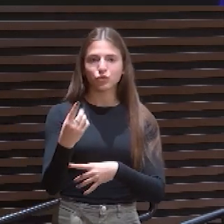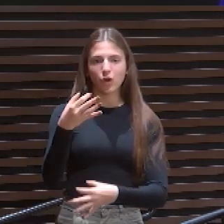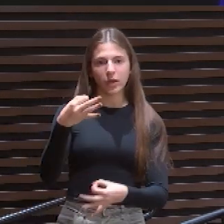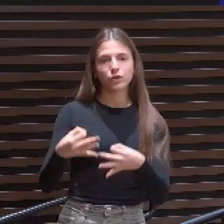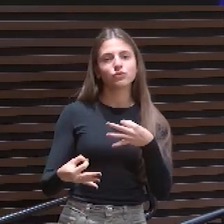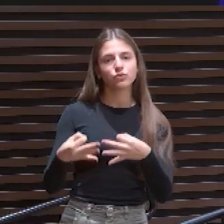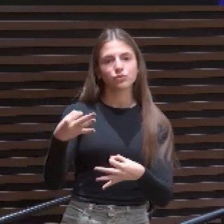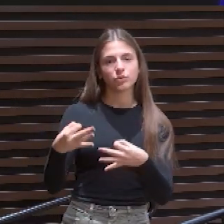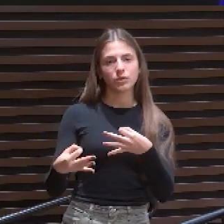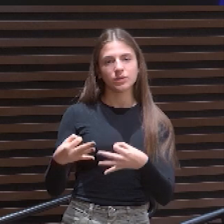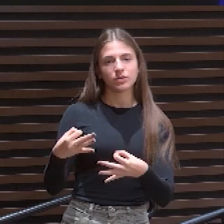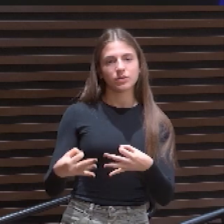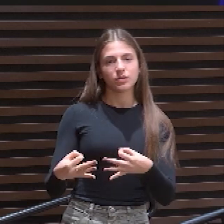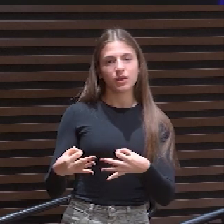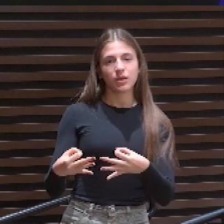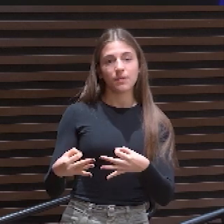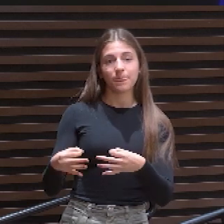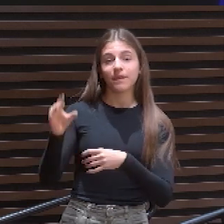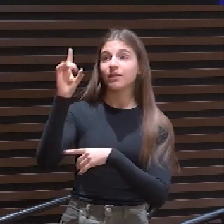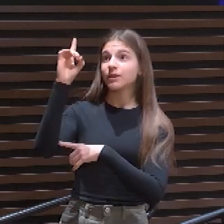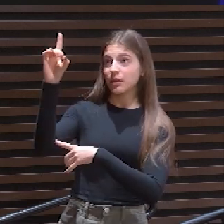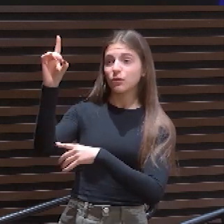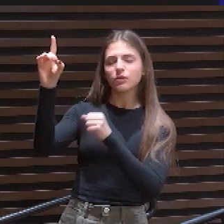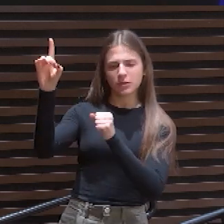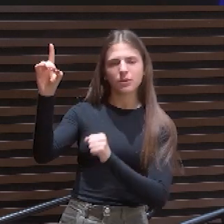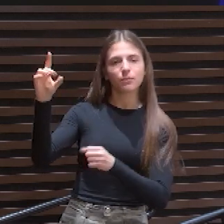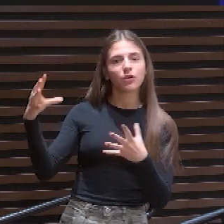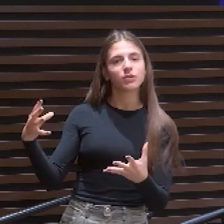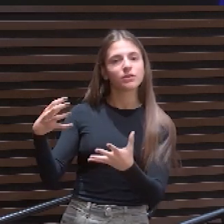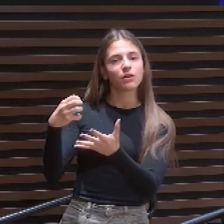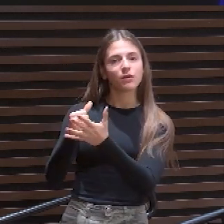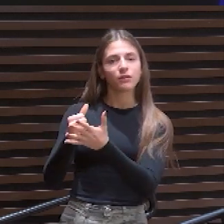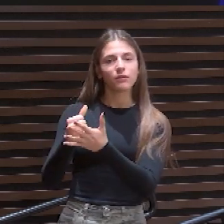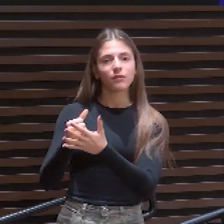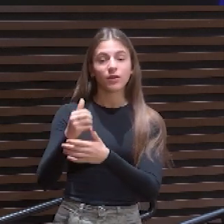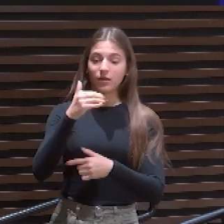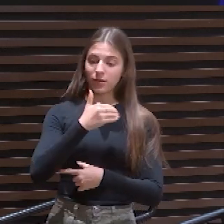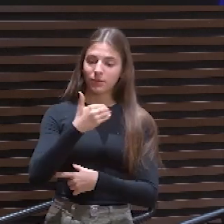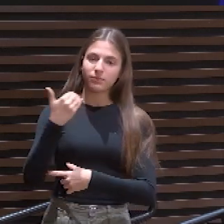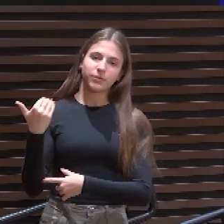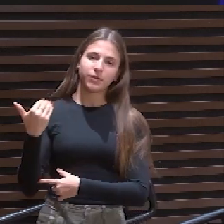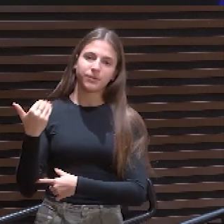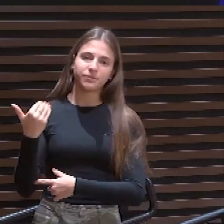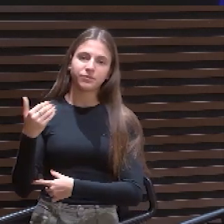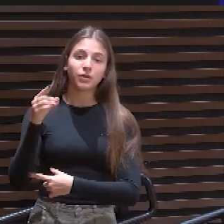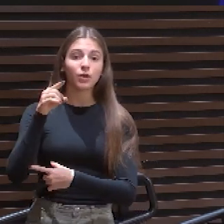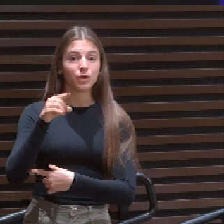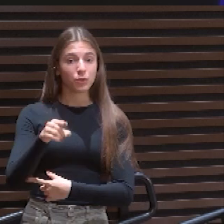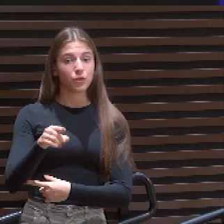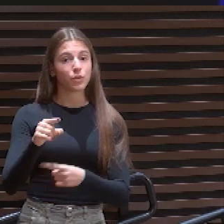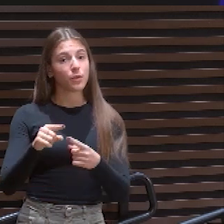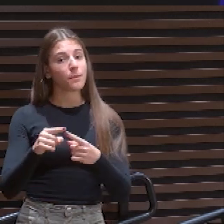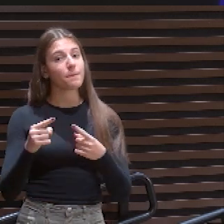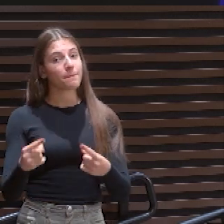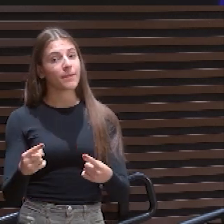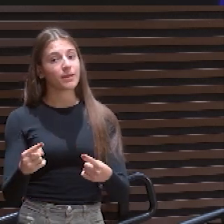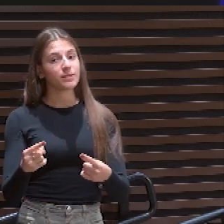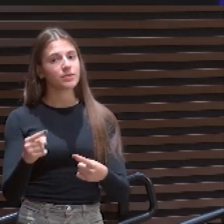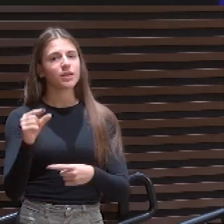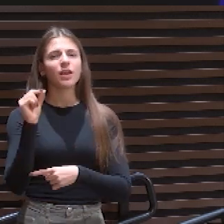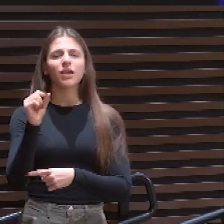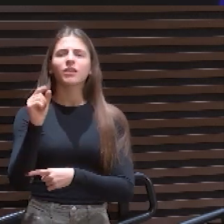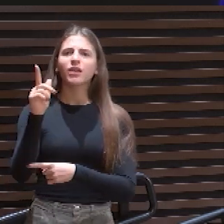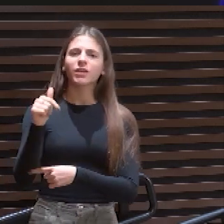juiz, aquele que pode salvar e fazer perecer. Tu, porém, quem és